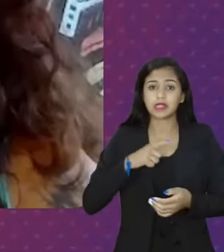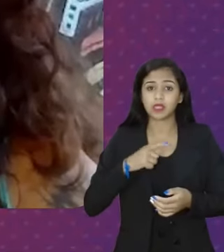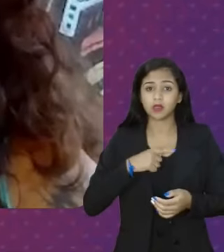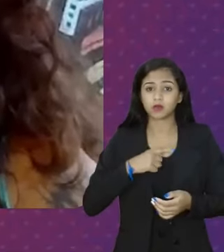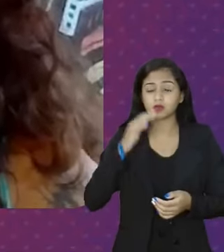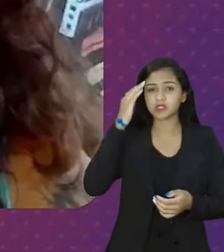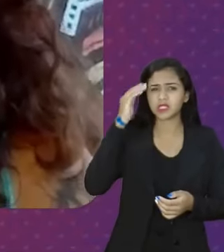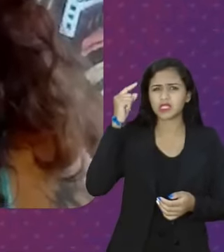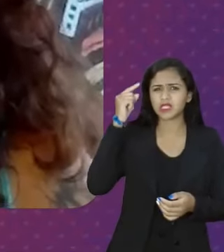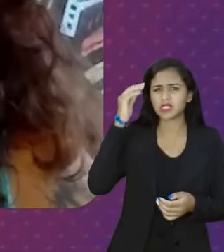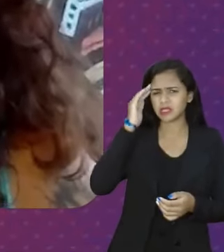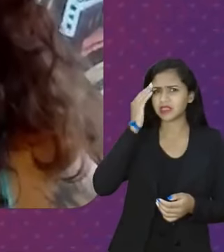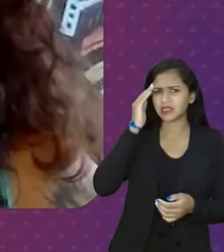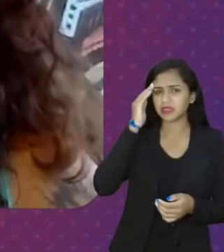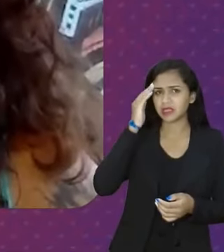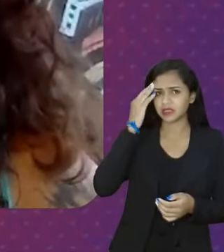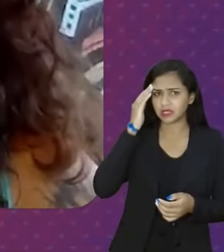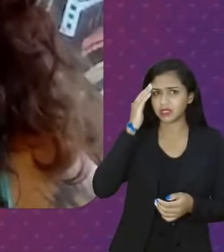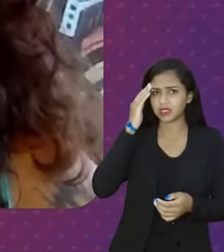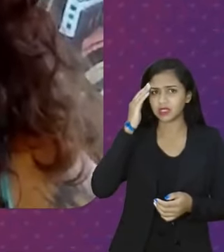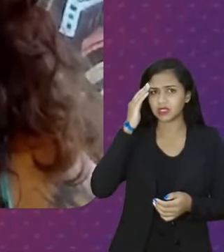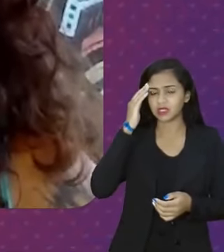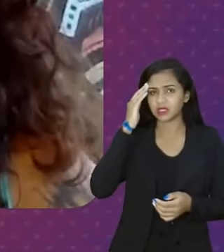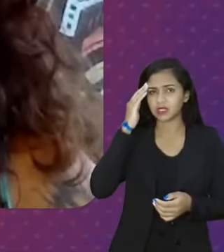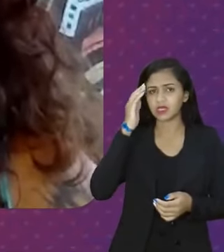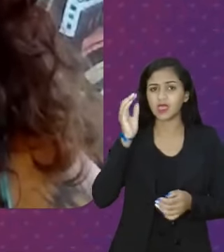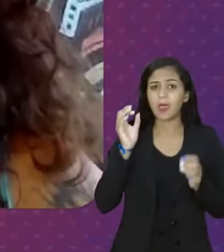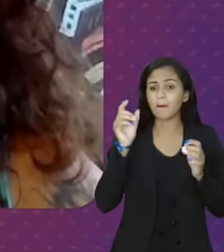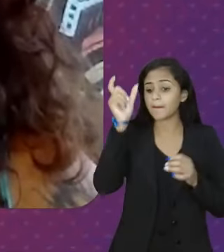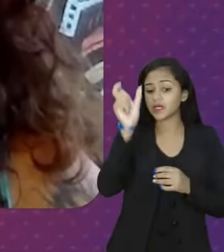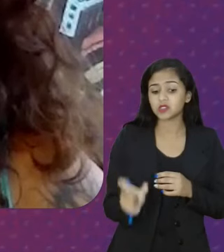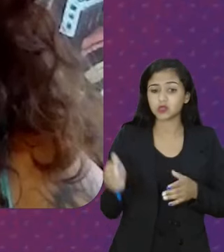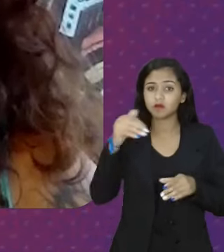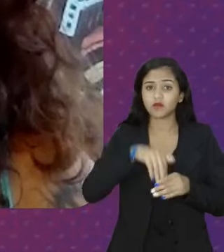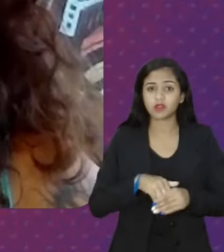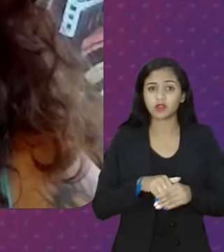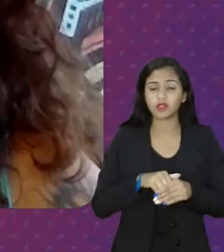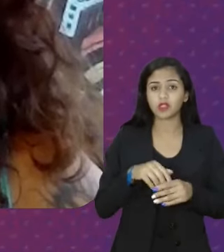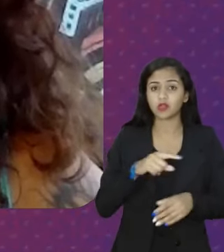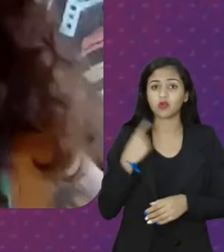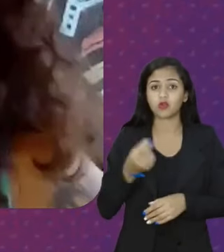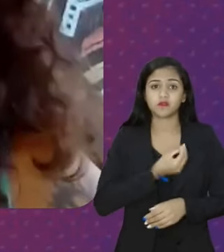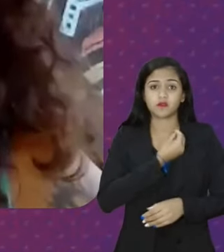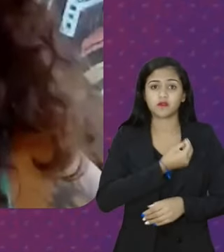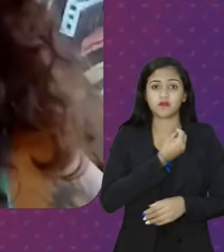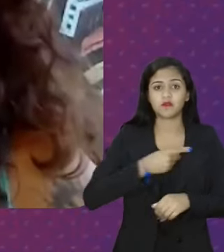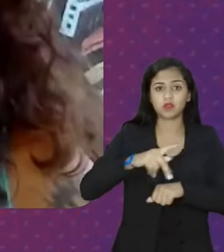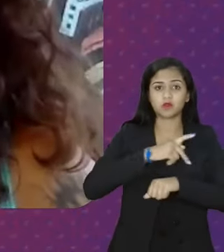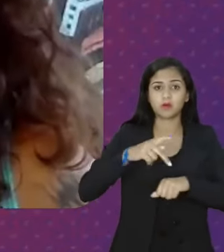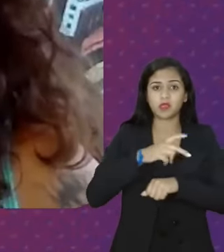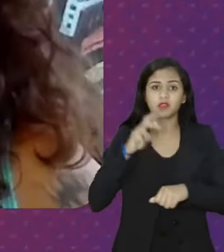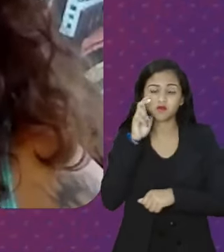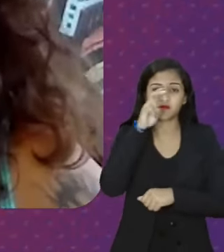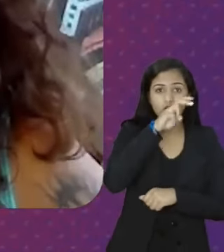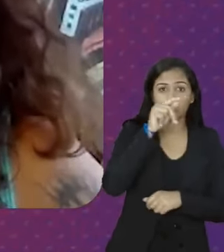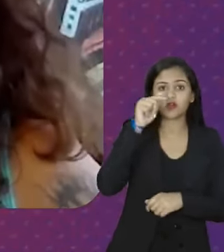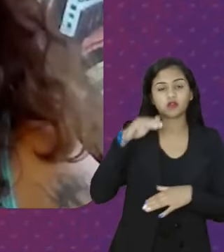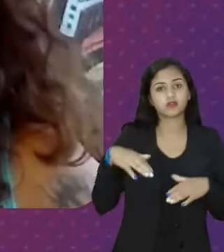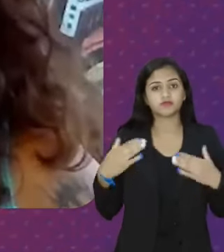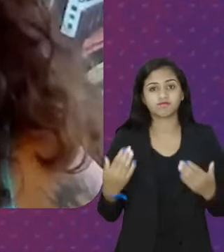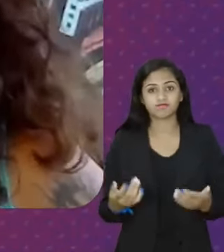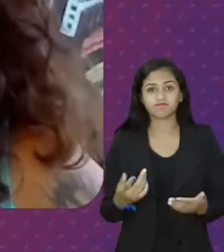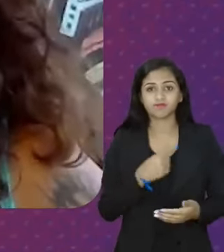gente vai votar. Eu acho que, como eu tinha colocado, eu acho que a gente está vivendo no país uma coisa muito forte, né? A gente tem